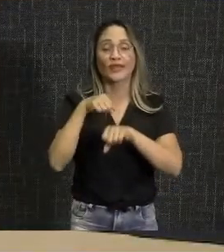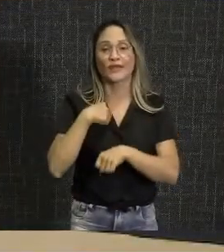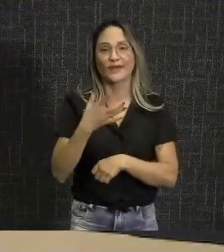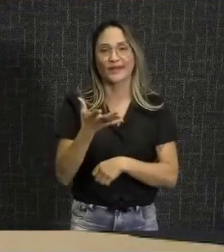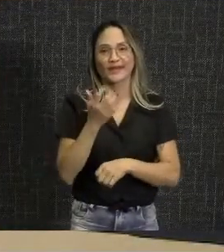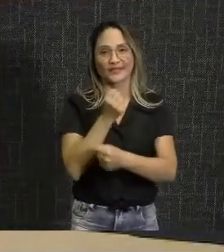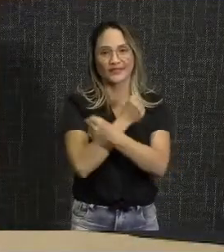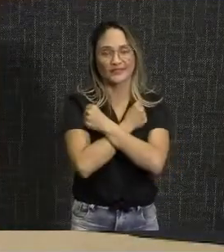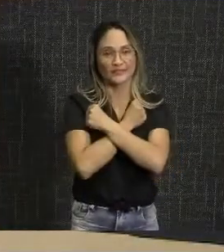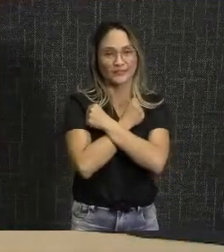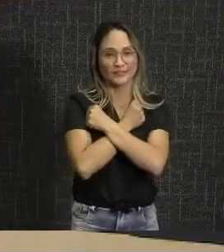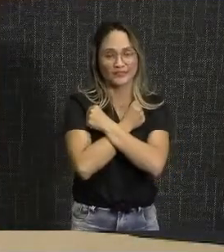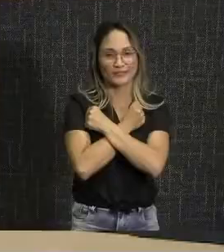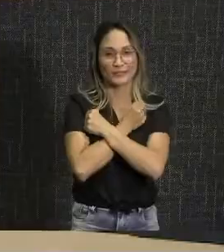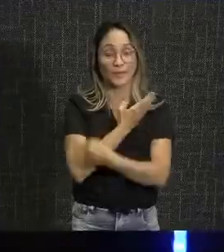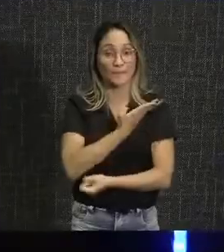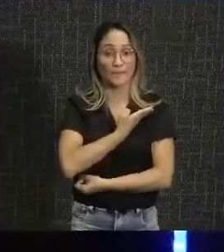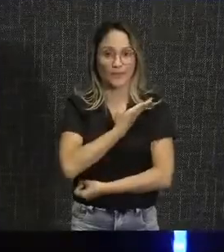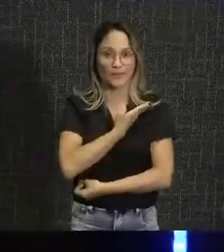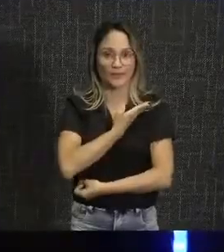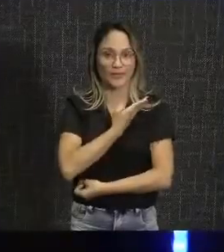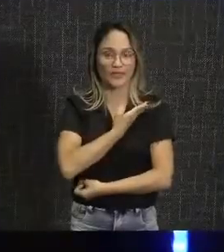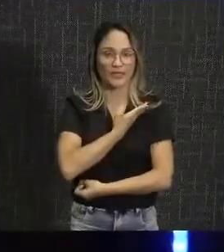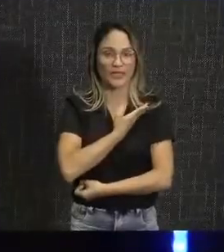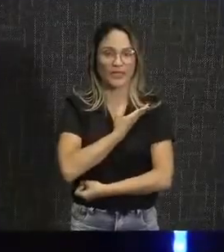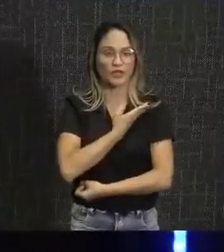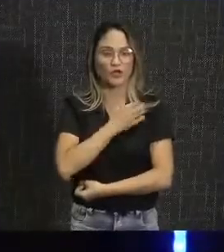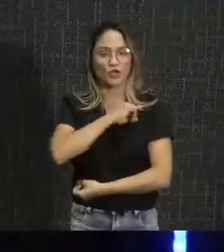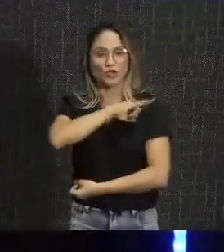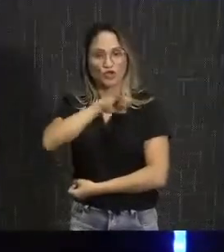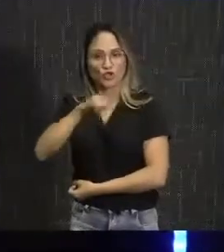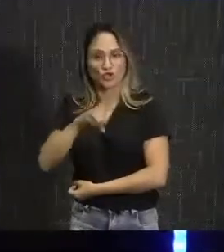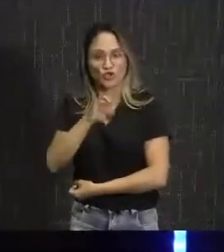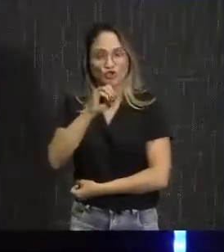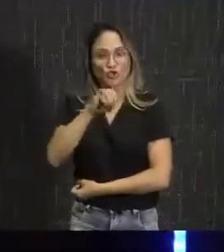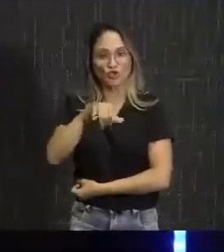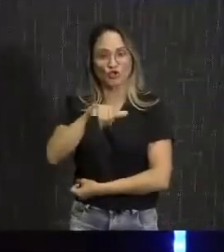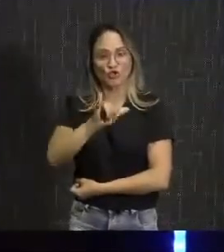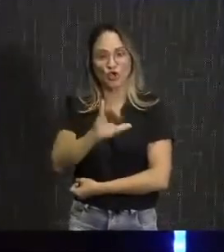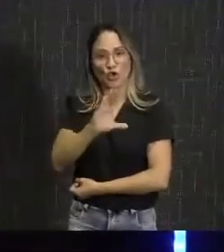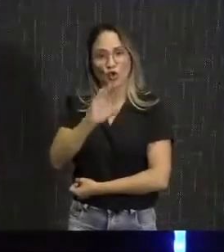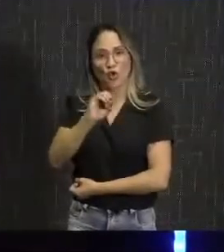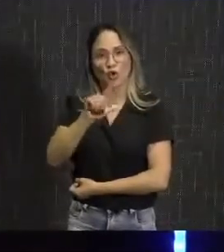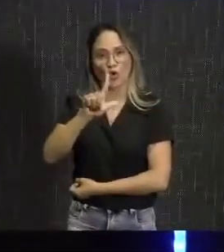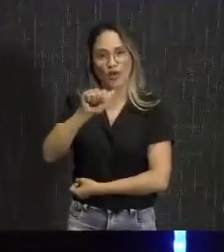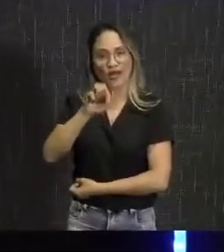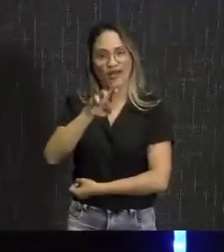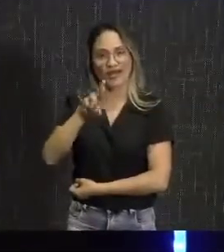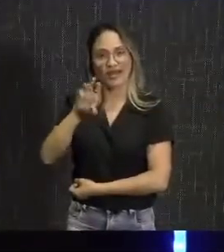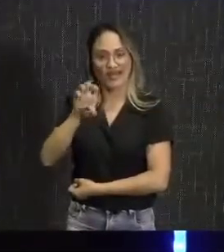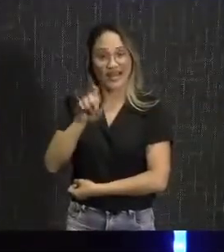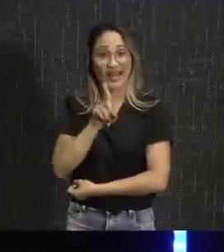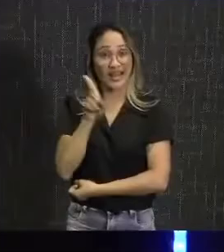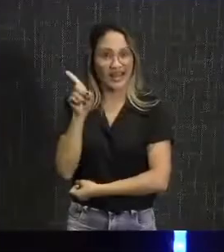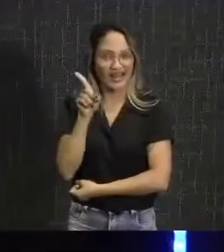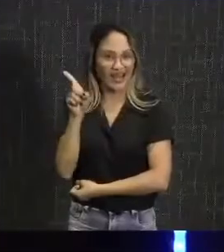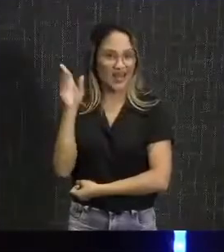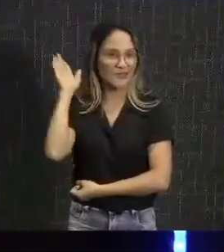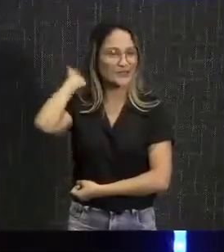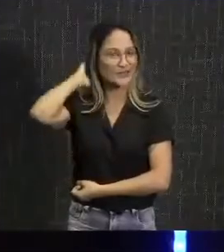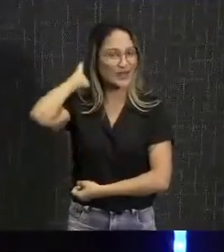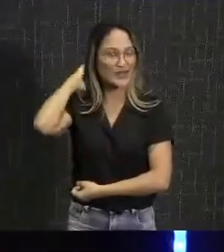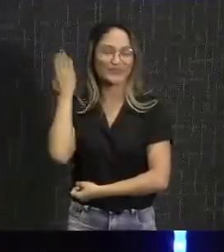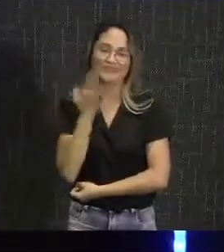abraço para um amigo, Joy Colares, né, que está aqui na nossa audiência, lá do Pará, foi colega, foi diretor